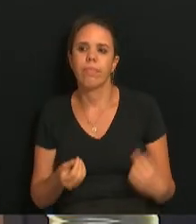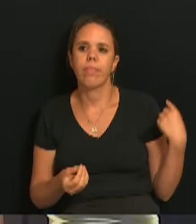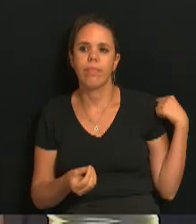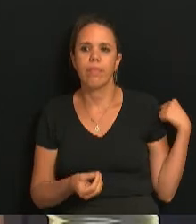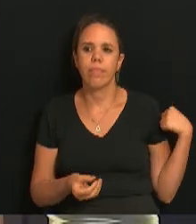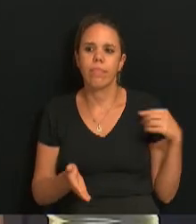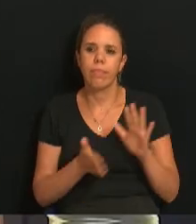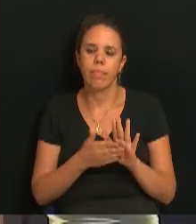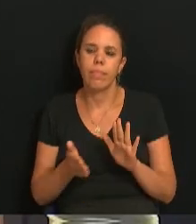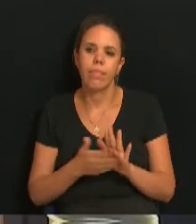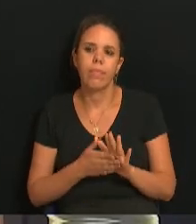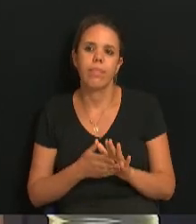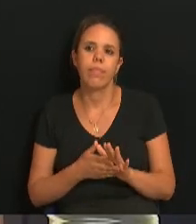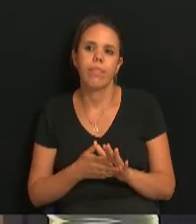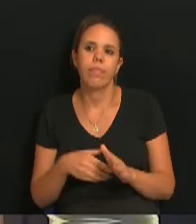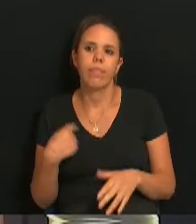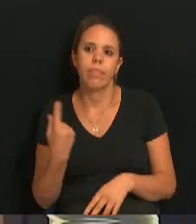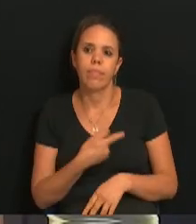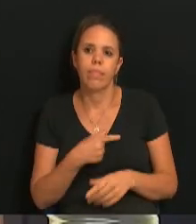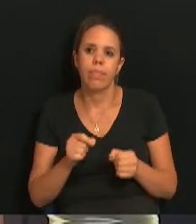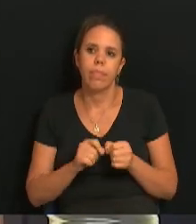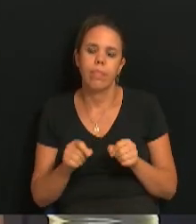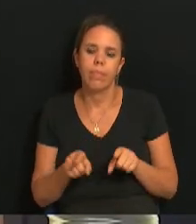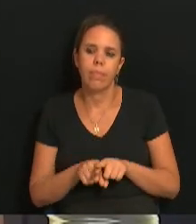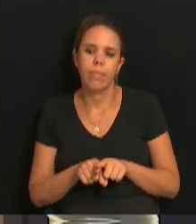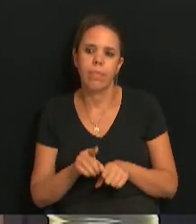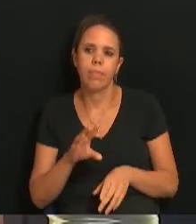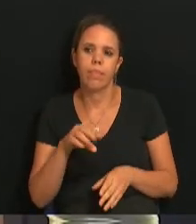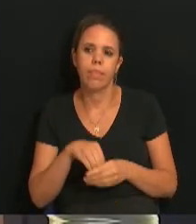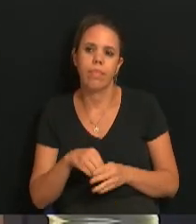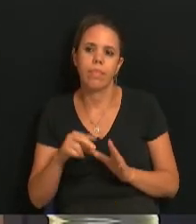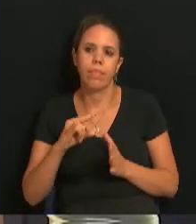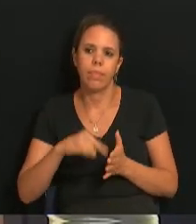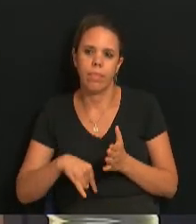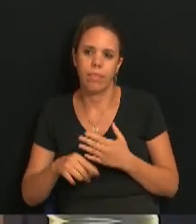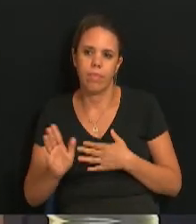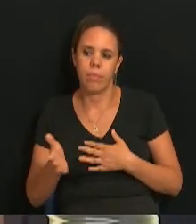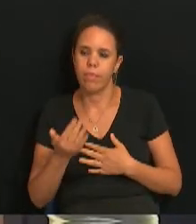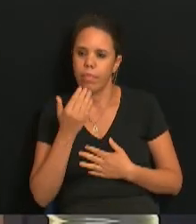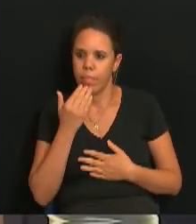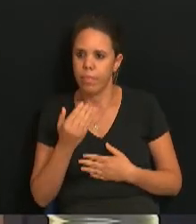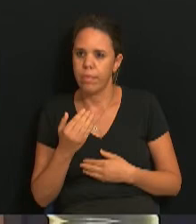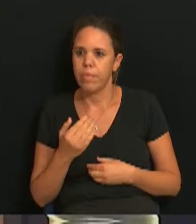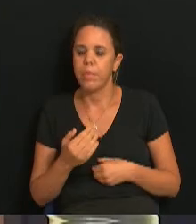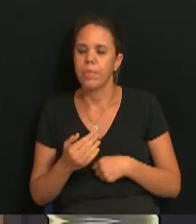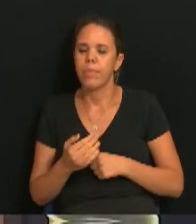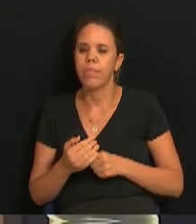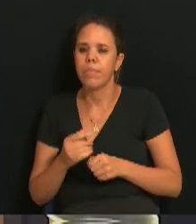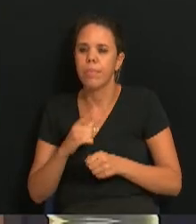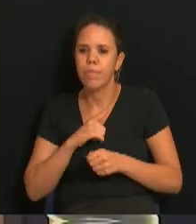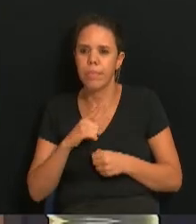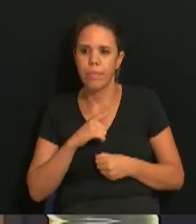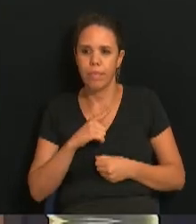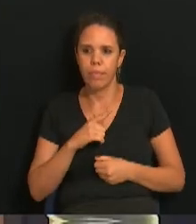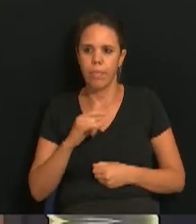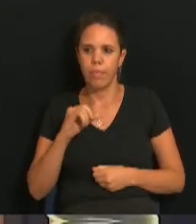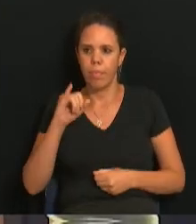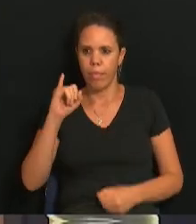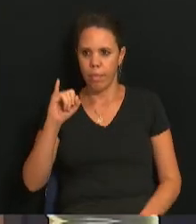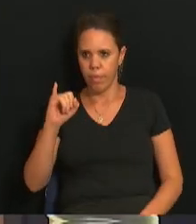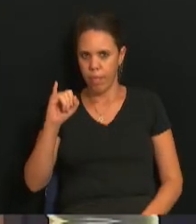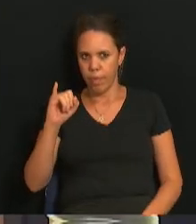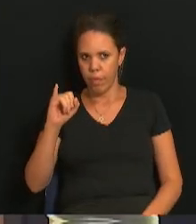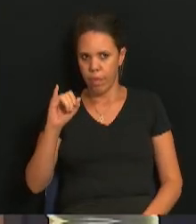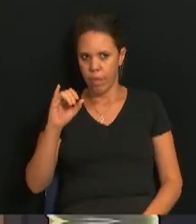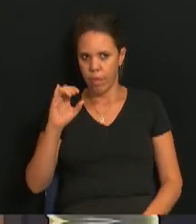proposta é que nós também façamos o requerimento já solicitando que a SME